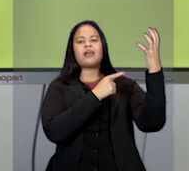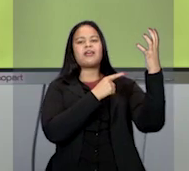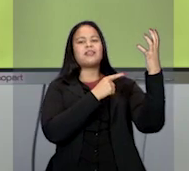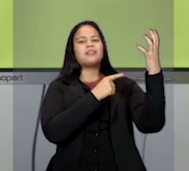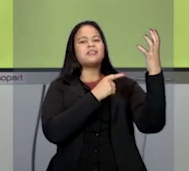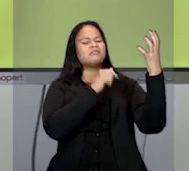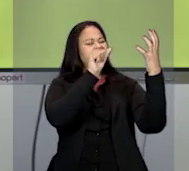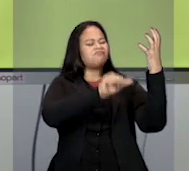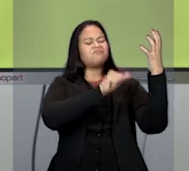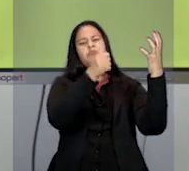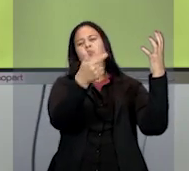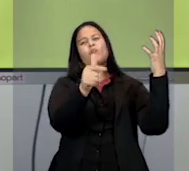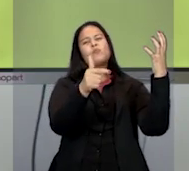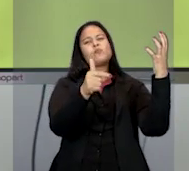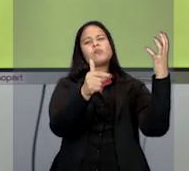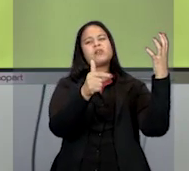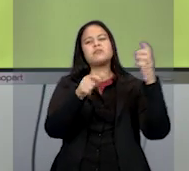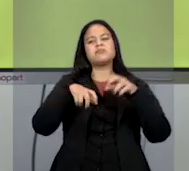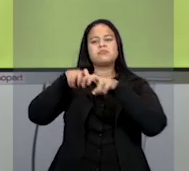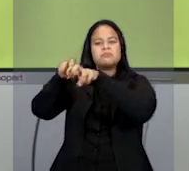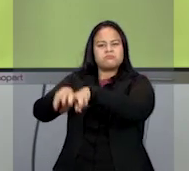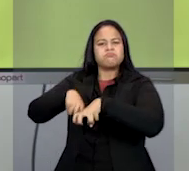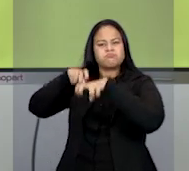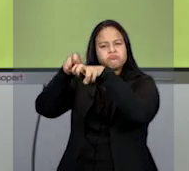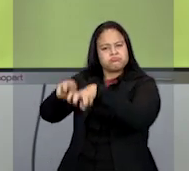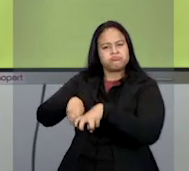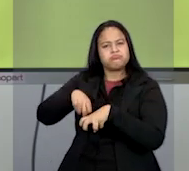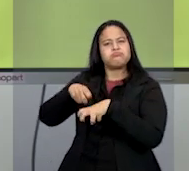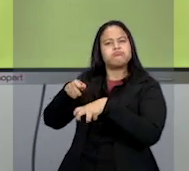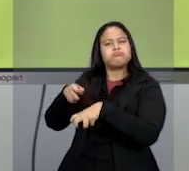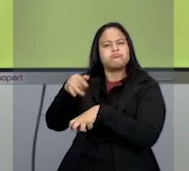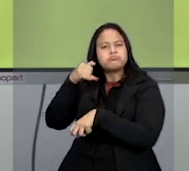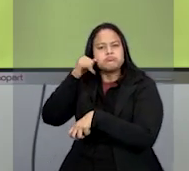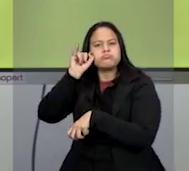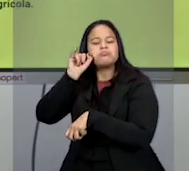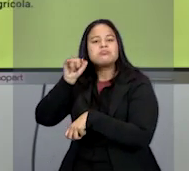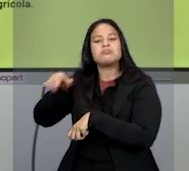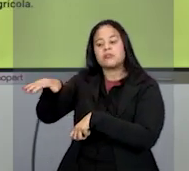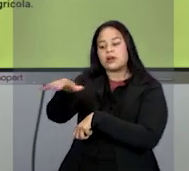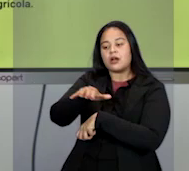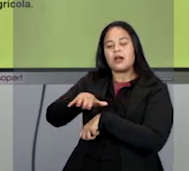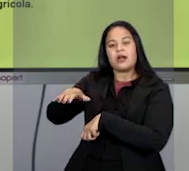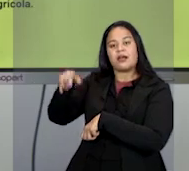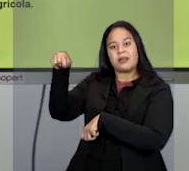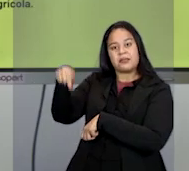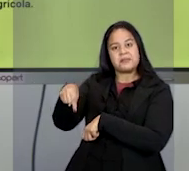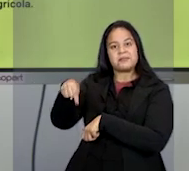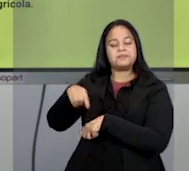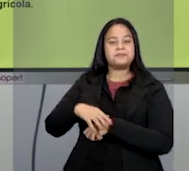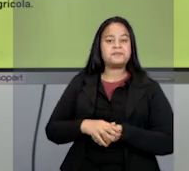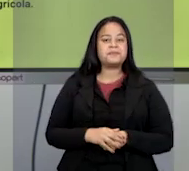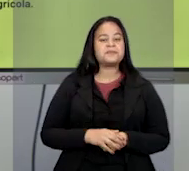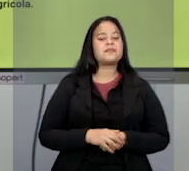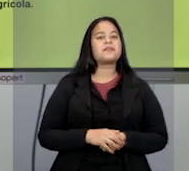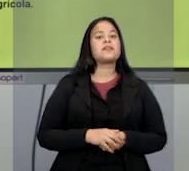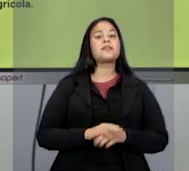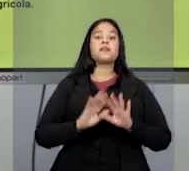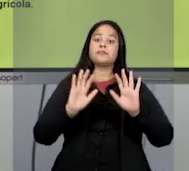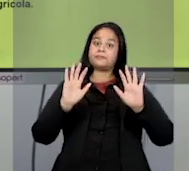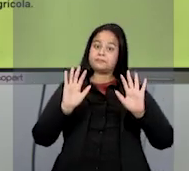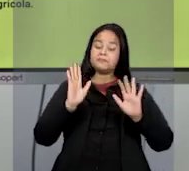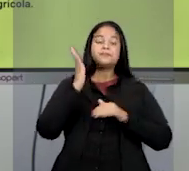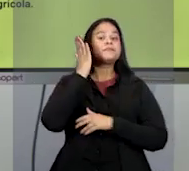tanto essa produção agrícola, né, essas grandes produções no nosso território, ok? Porém, a gente